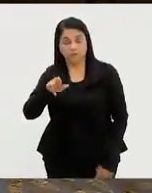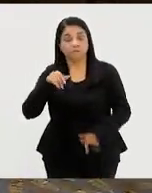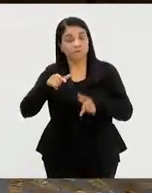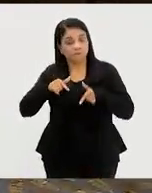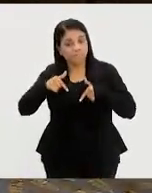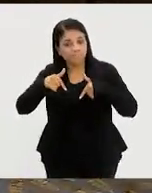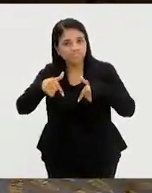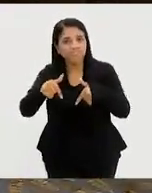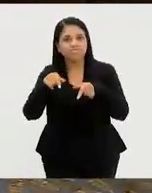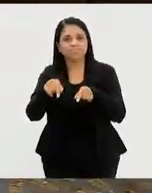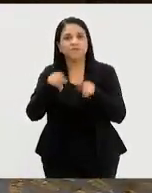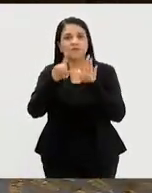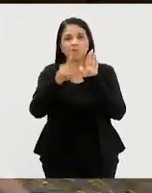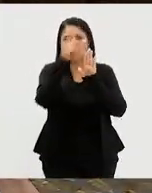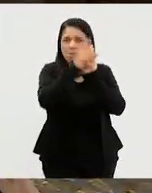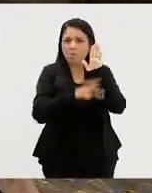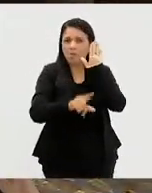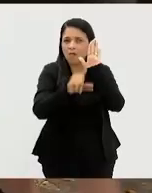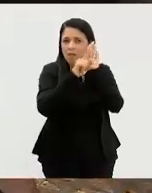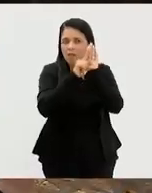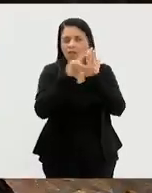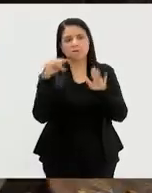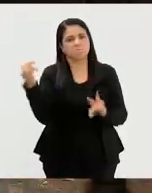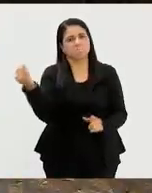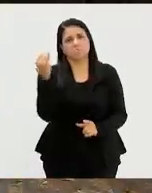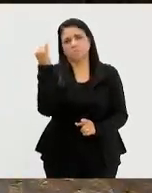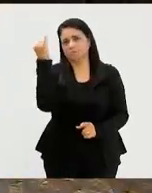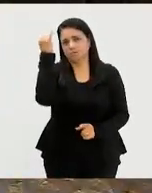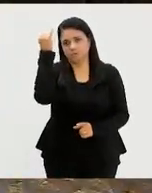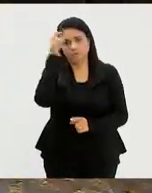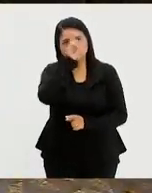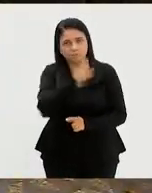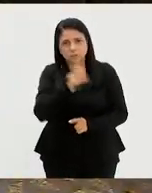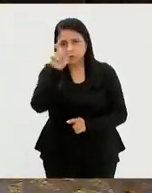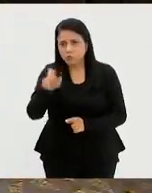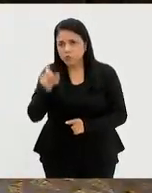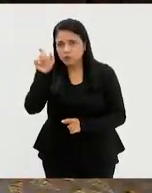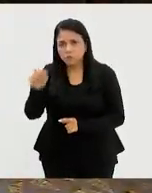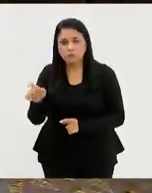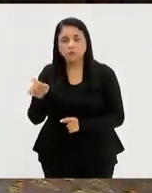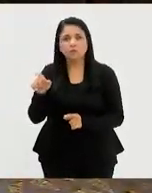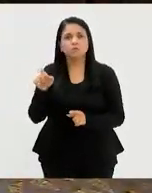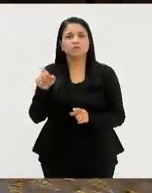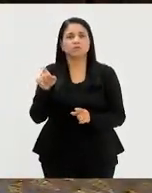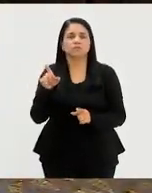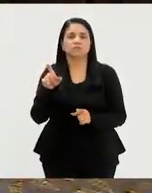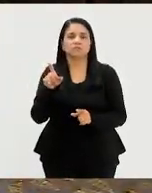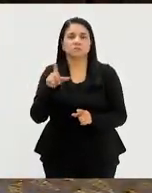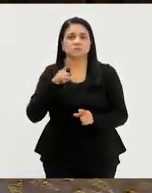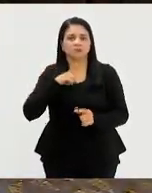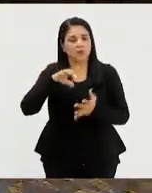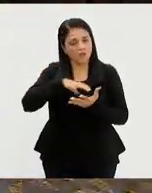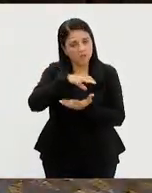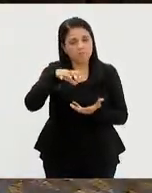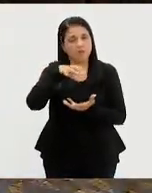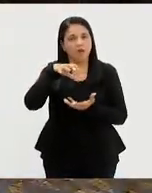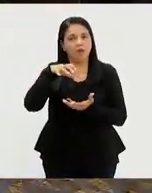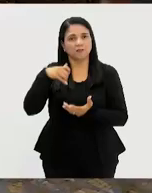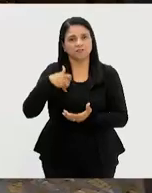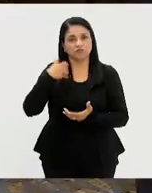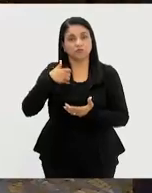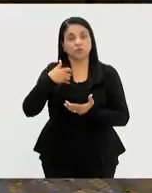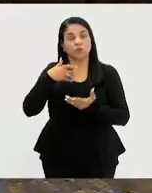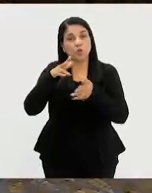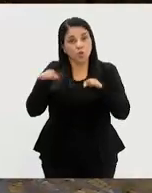propor uma lei que eu considero muito importante paraas pessoas que T idade igual aou superior aos